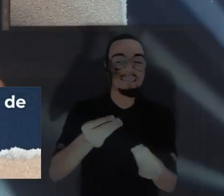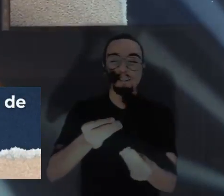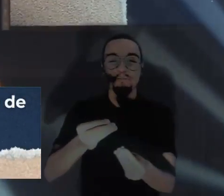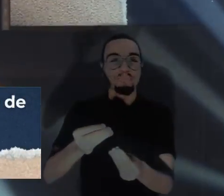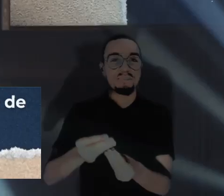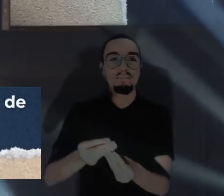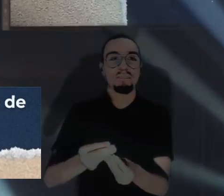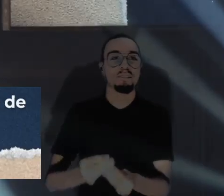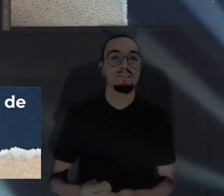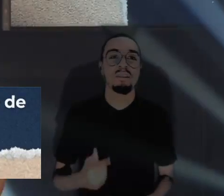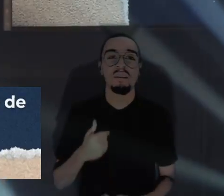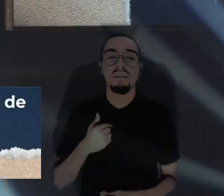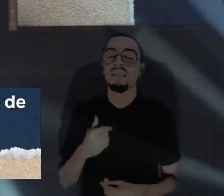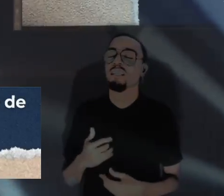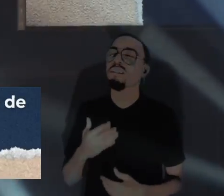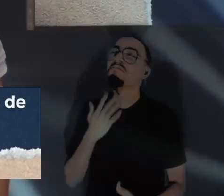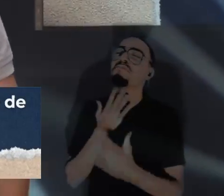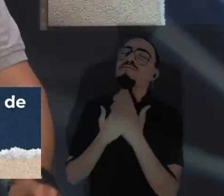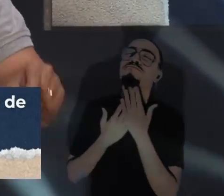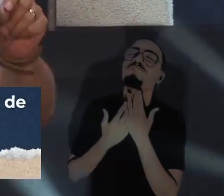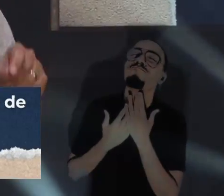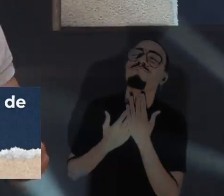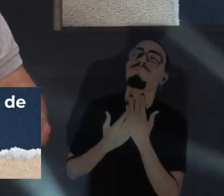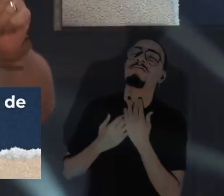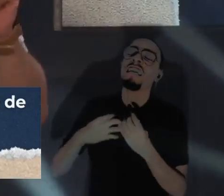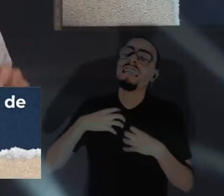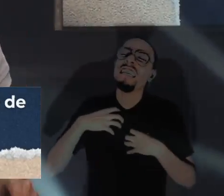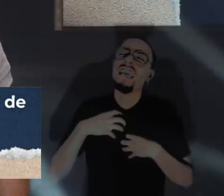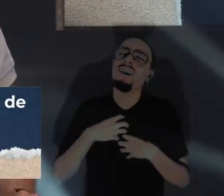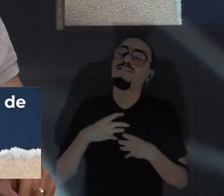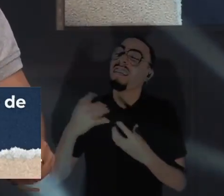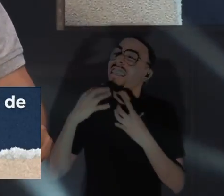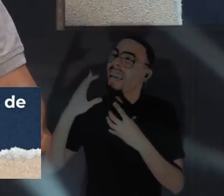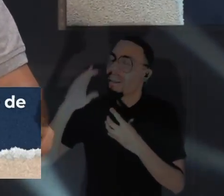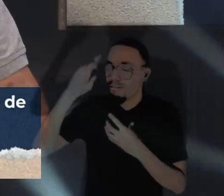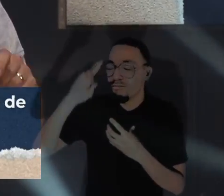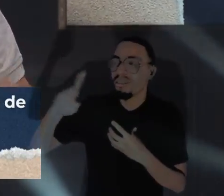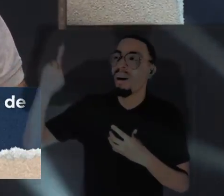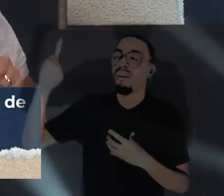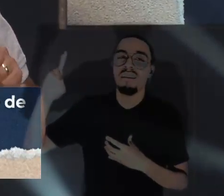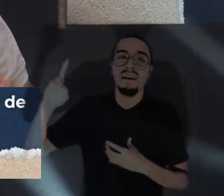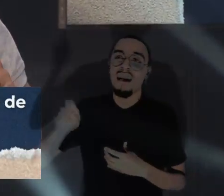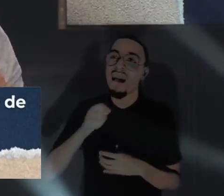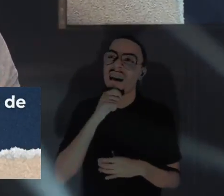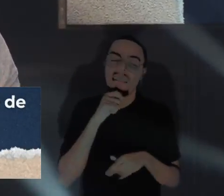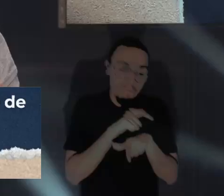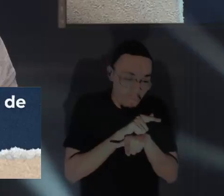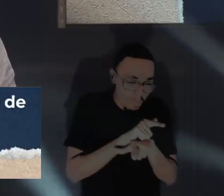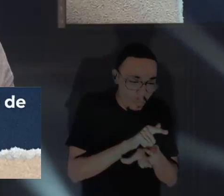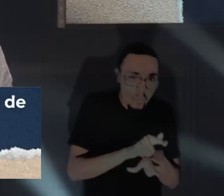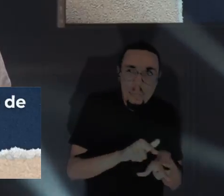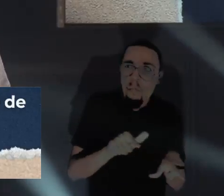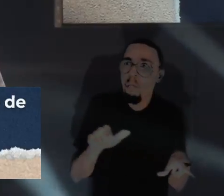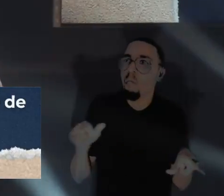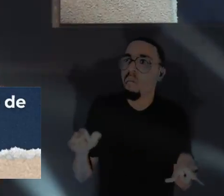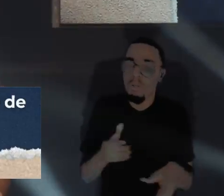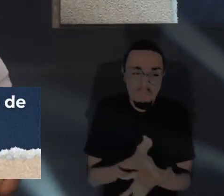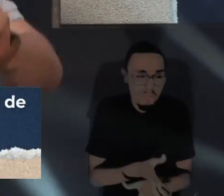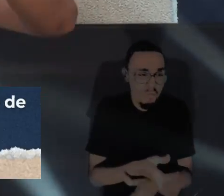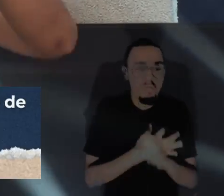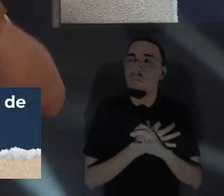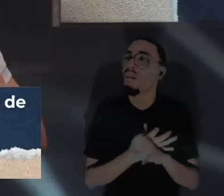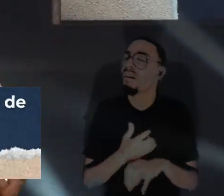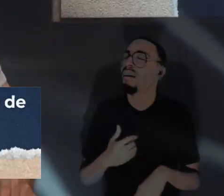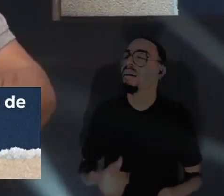Todo o meu ser anseia por ti. Numa terra seca. Onde é que todo o meu ser anseia por ti? Numa